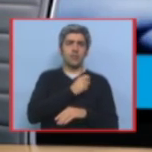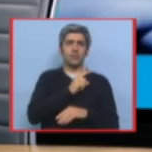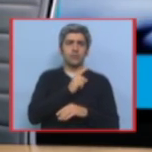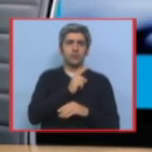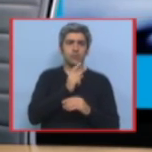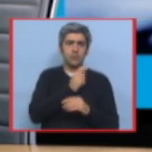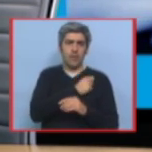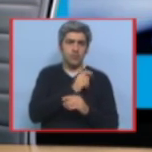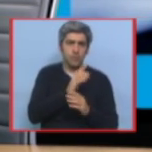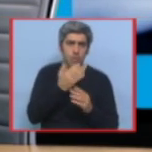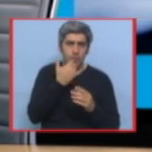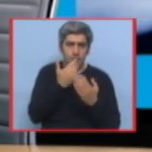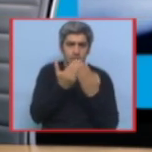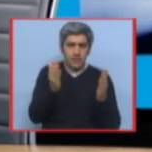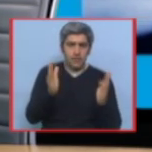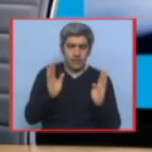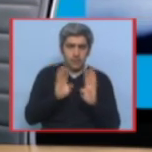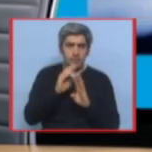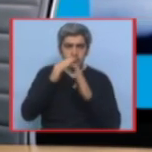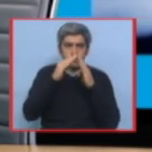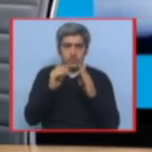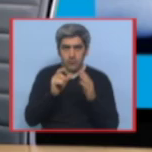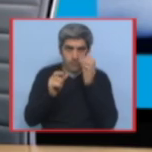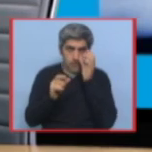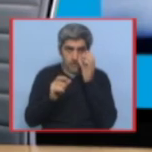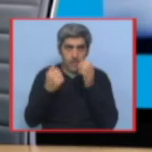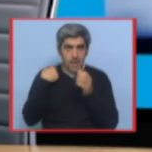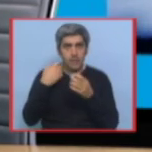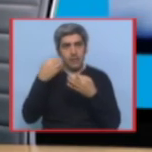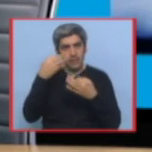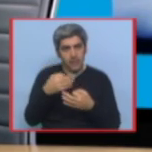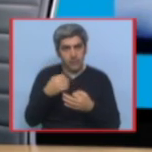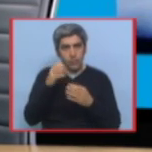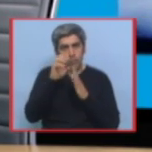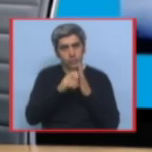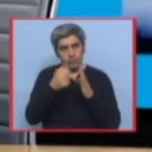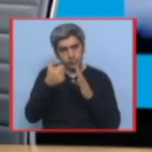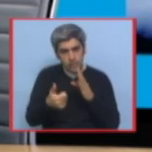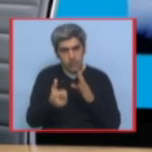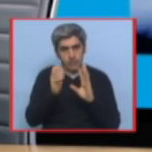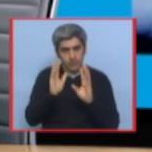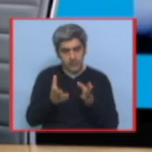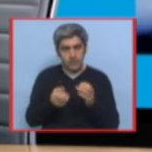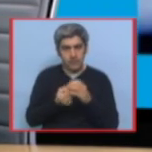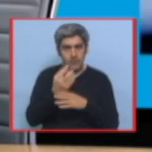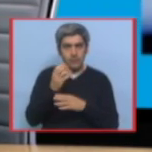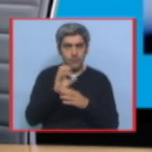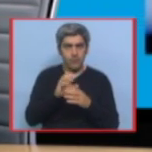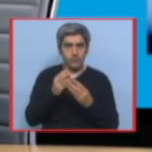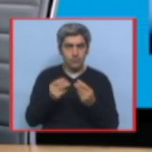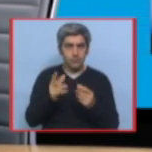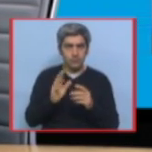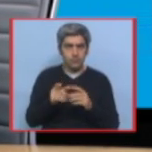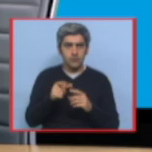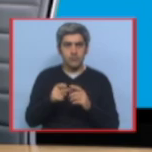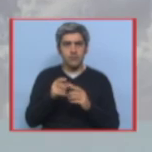ter uma casa com 4 paredes e um telhado. Digna, ter uma casa digna. E isso tem de ser feito e o mercado tem de ser regulado